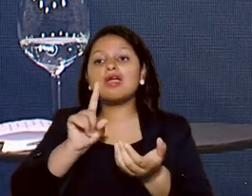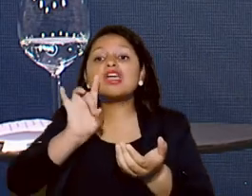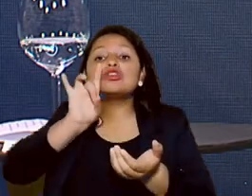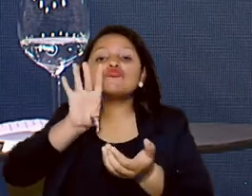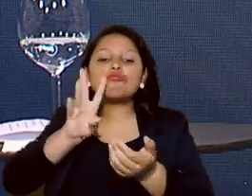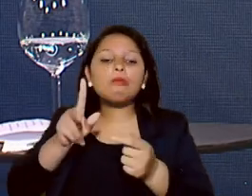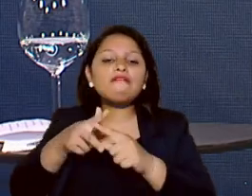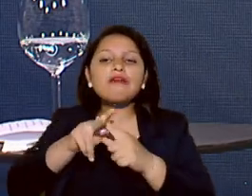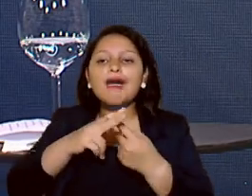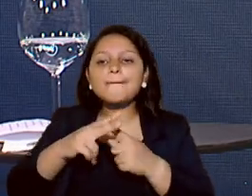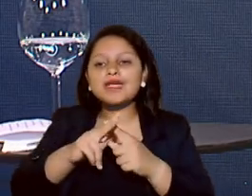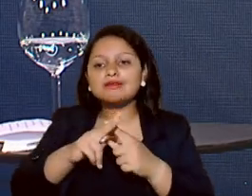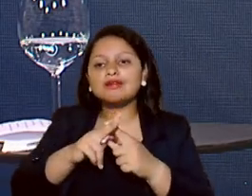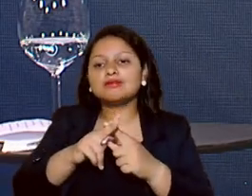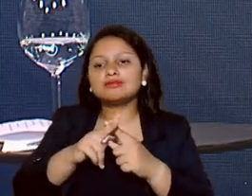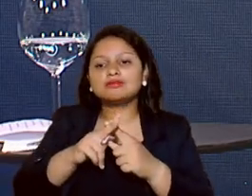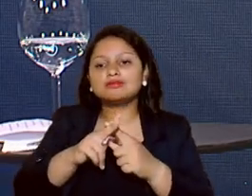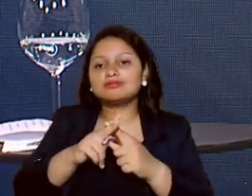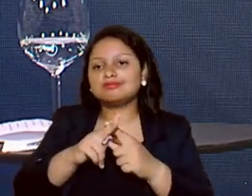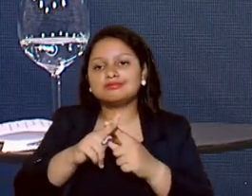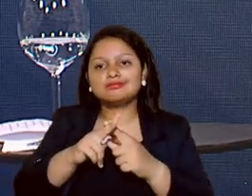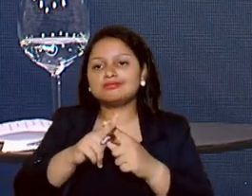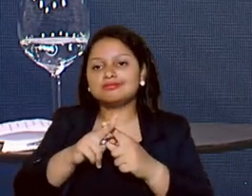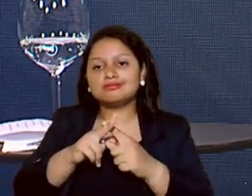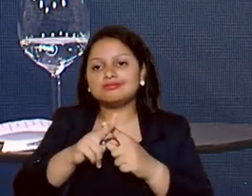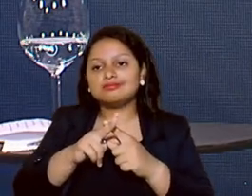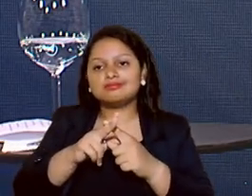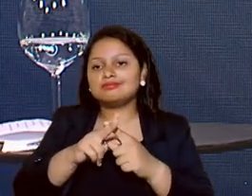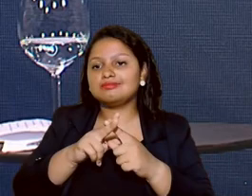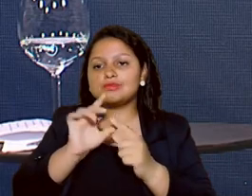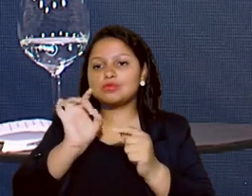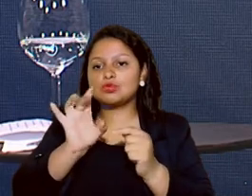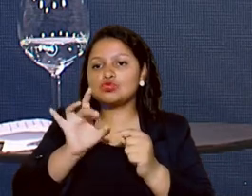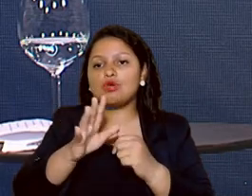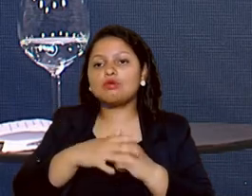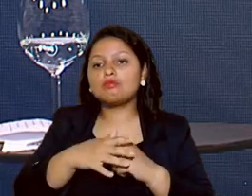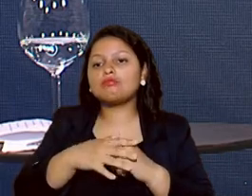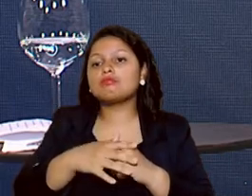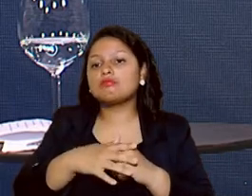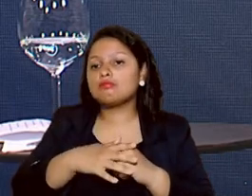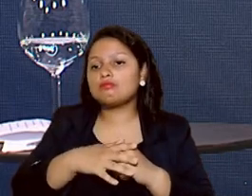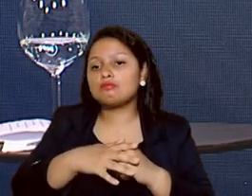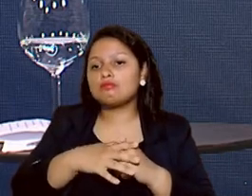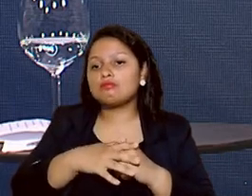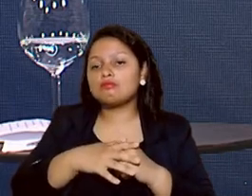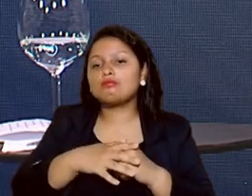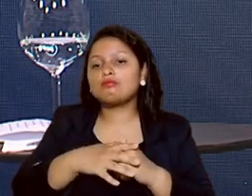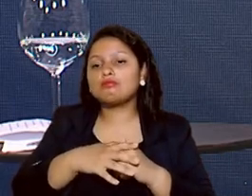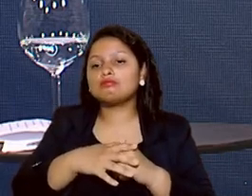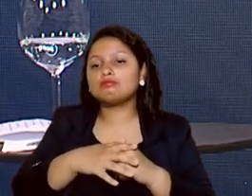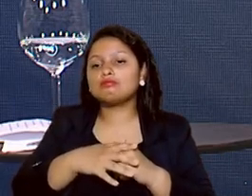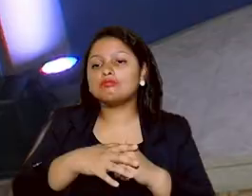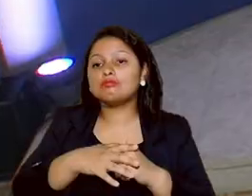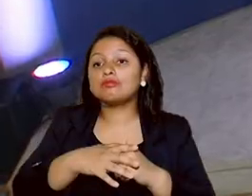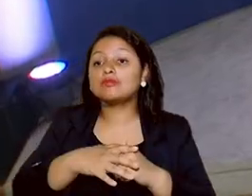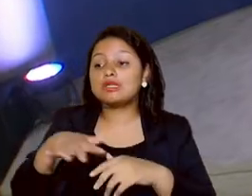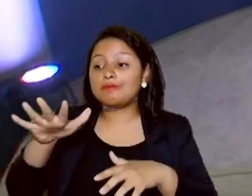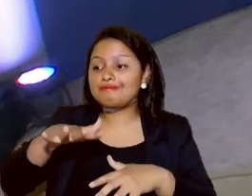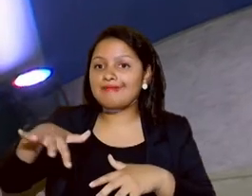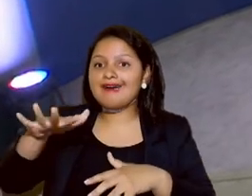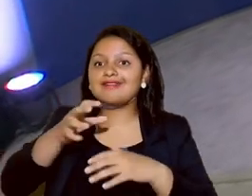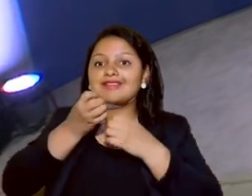um instrumento e certo e tá aprovado que isso não funciona para crédito né o oceano tem que gerar informação